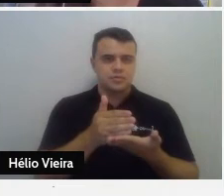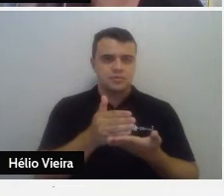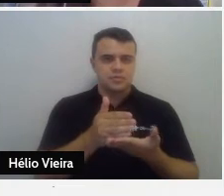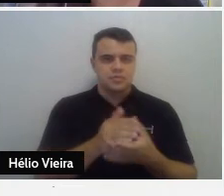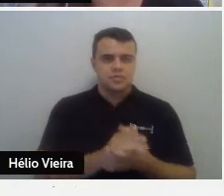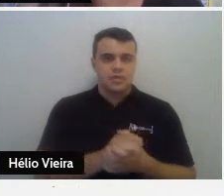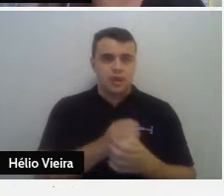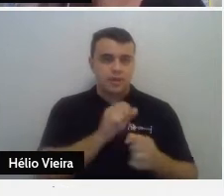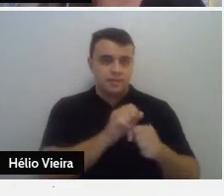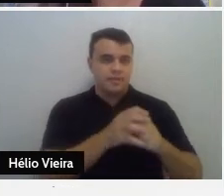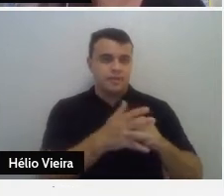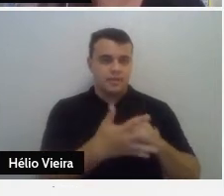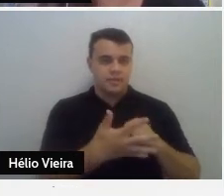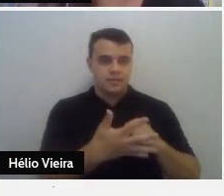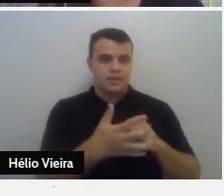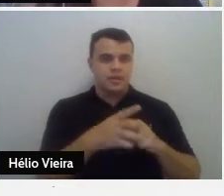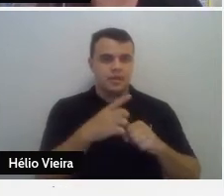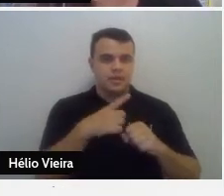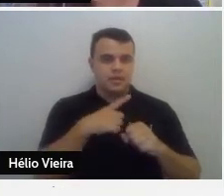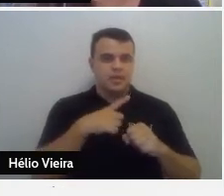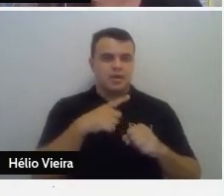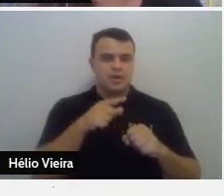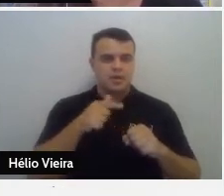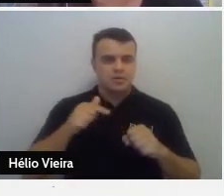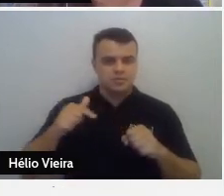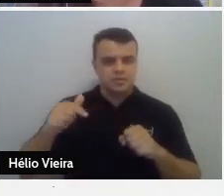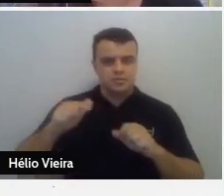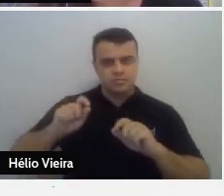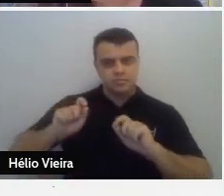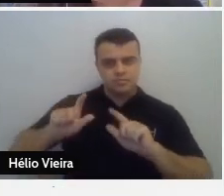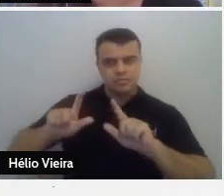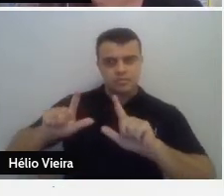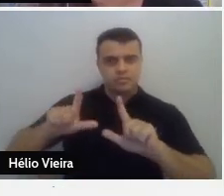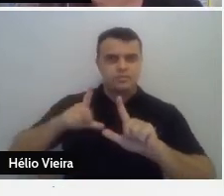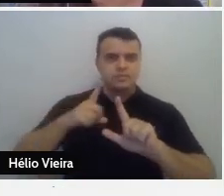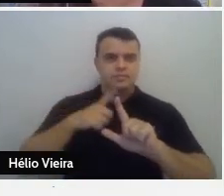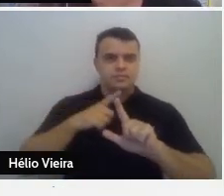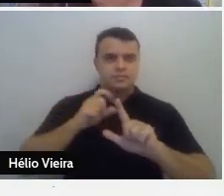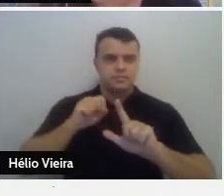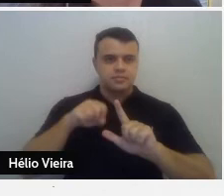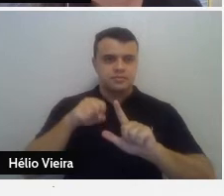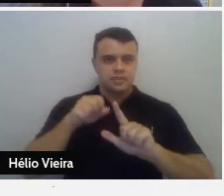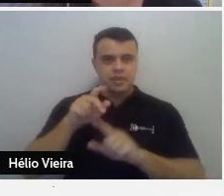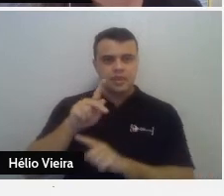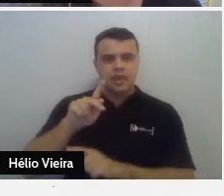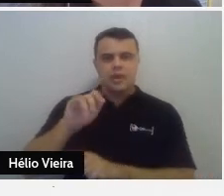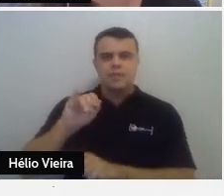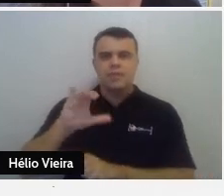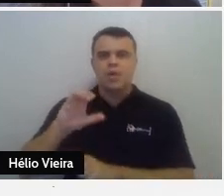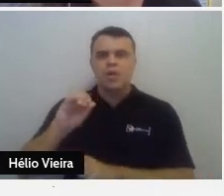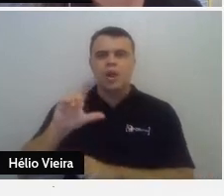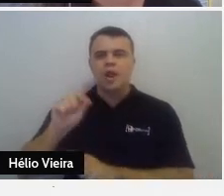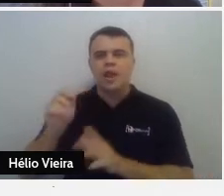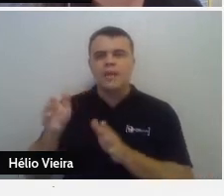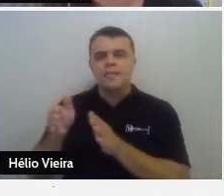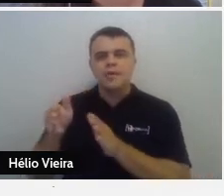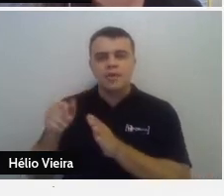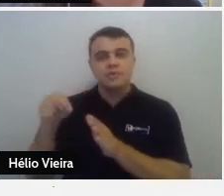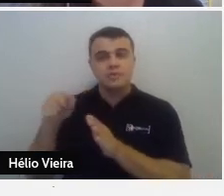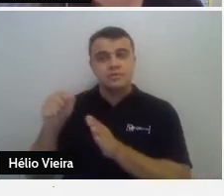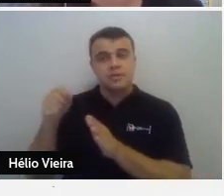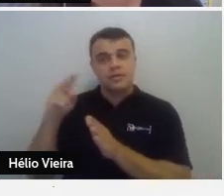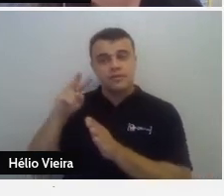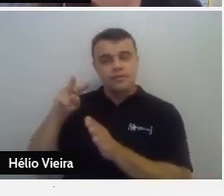da pandemia, as exposições que tem na Piccolo Galeria, elas recebem esse tour